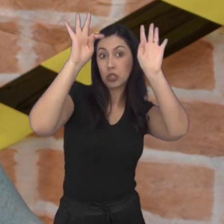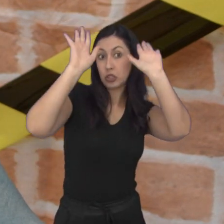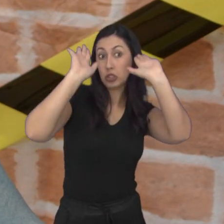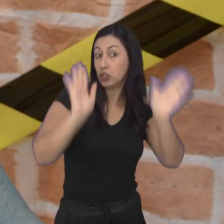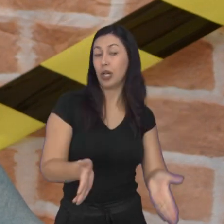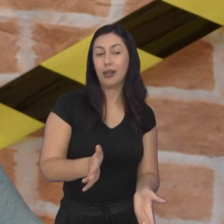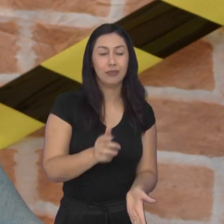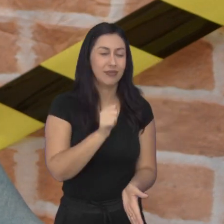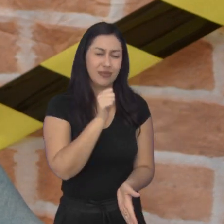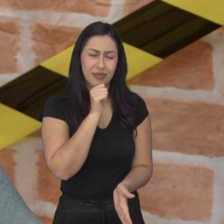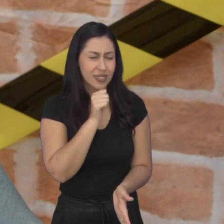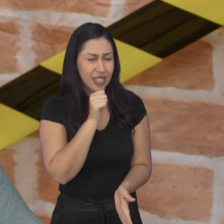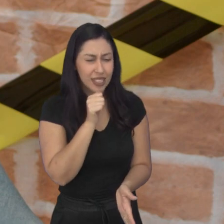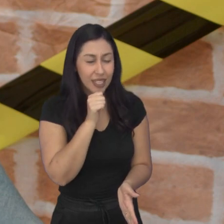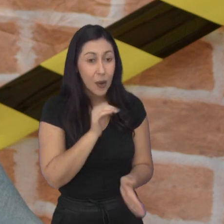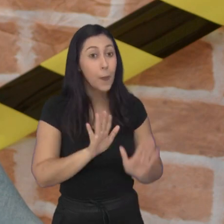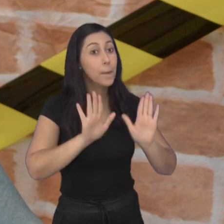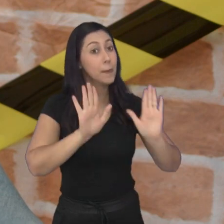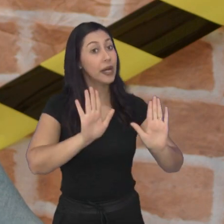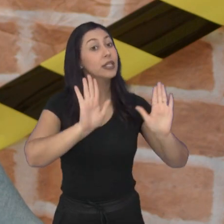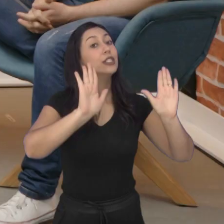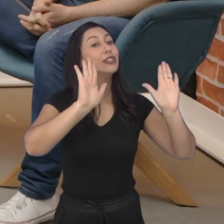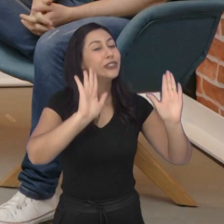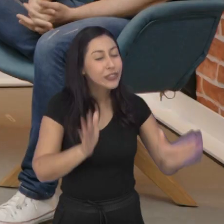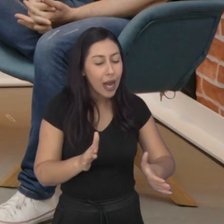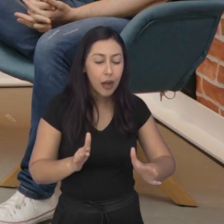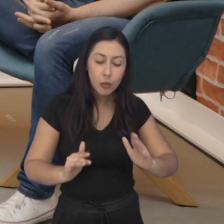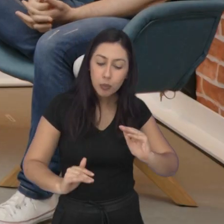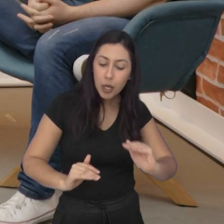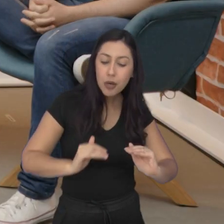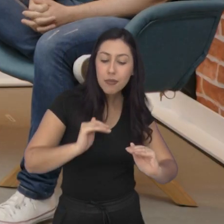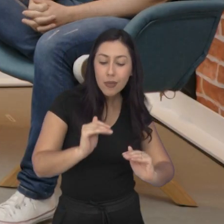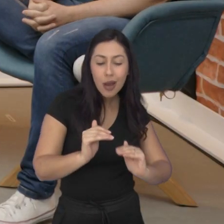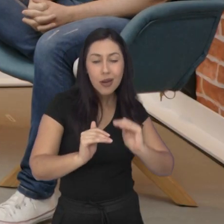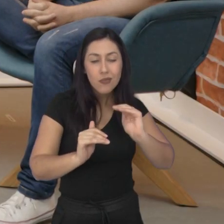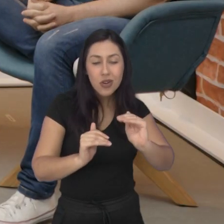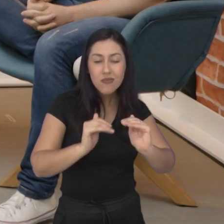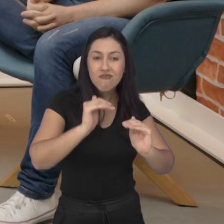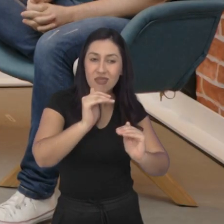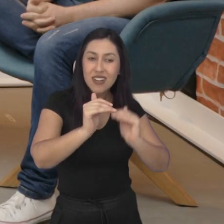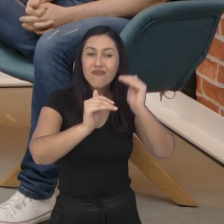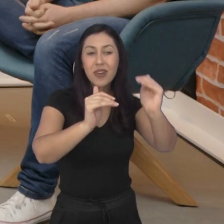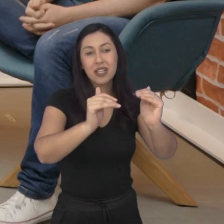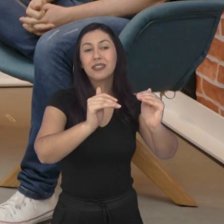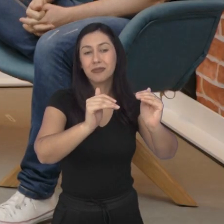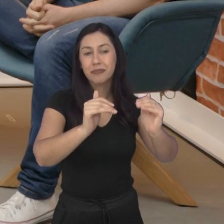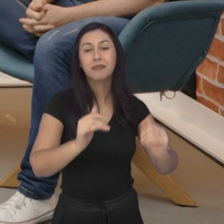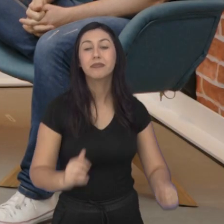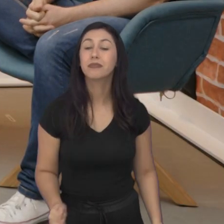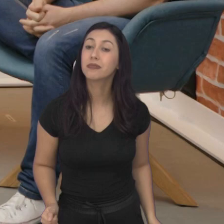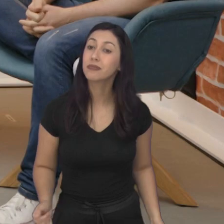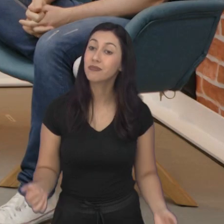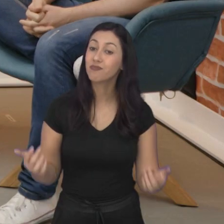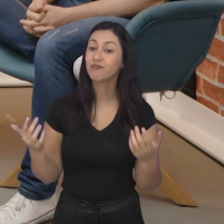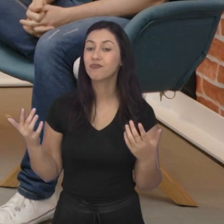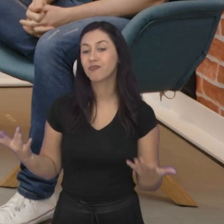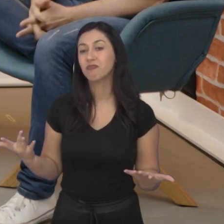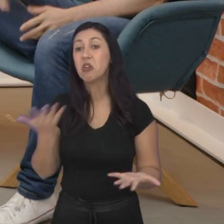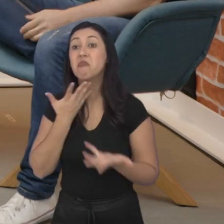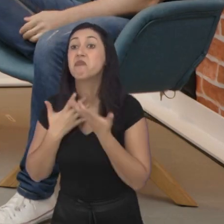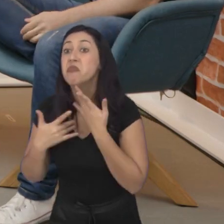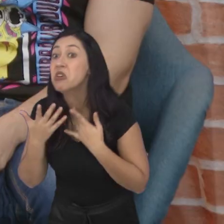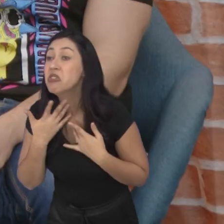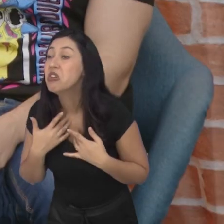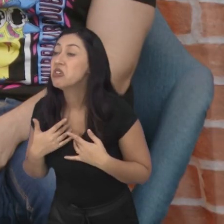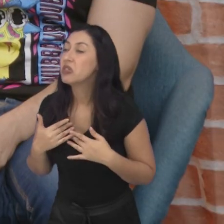metropolitana e tecnológica, mas processo. Que pelo menos os artistas desse momento já viam o que ia acontecer. Cara, com